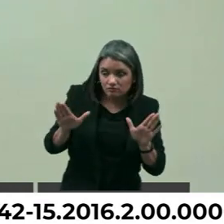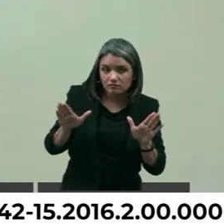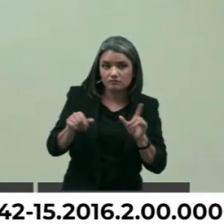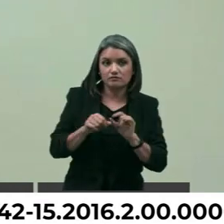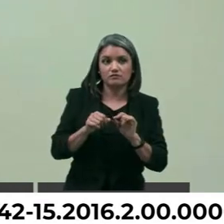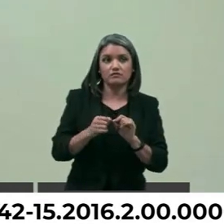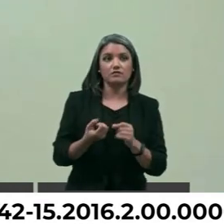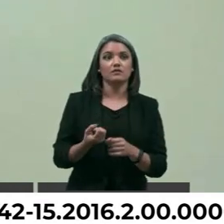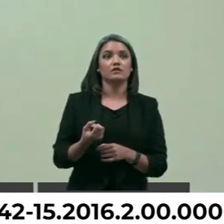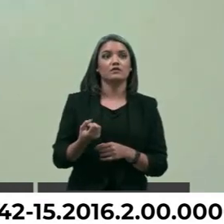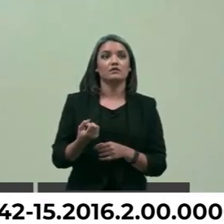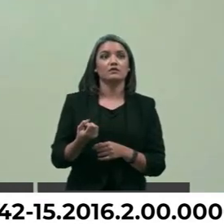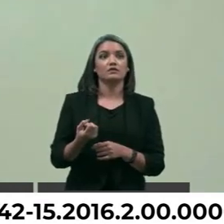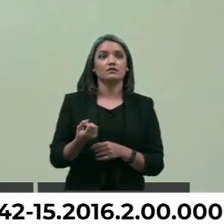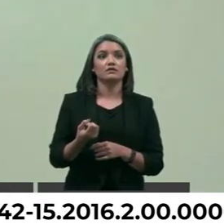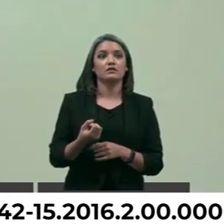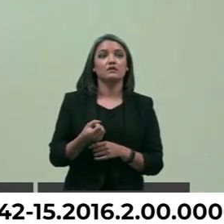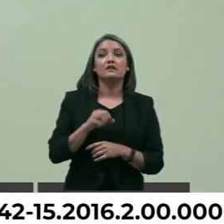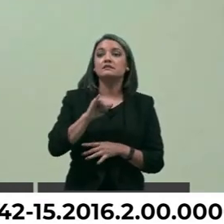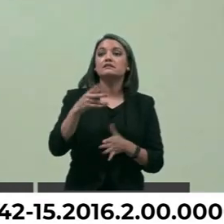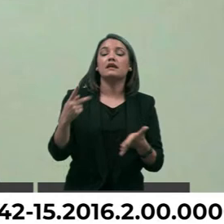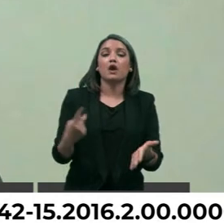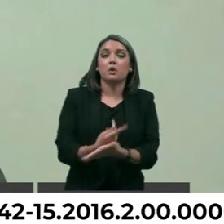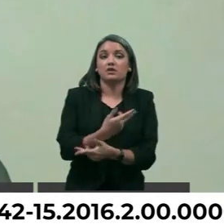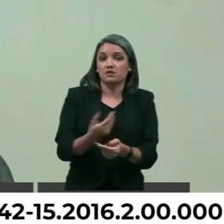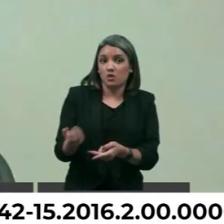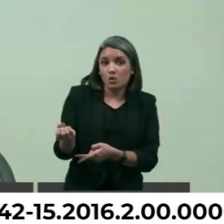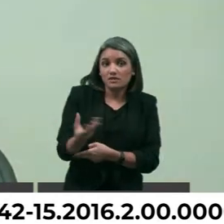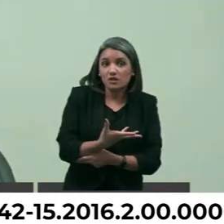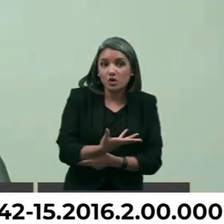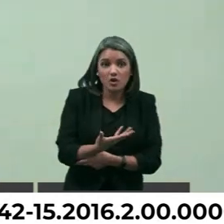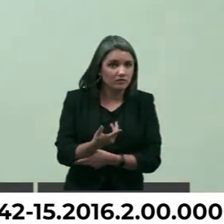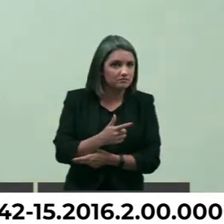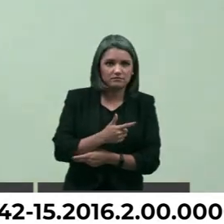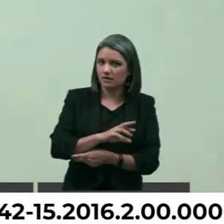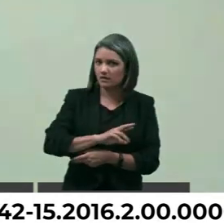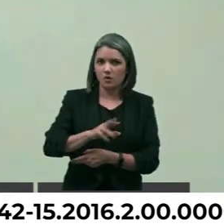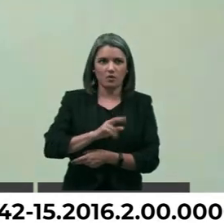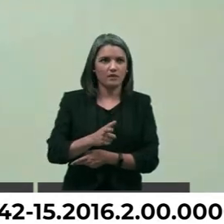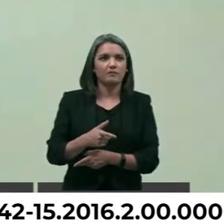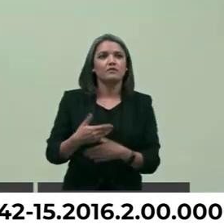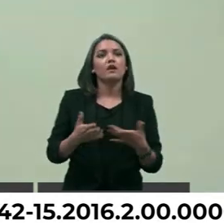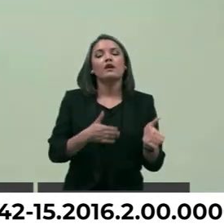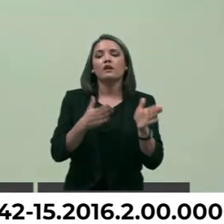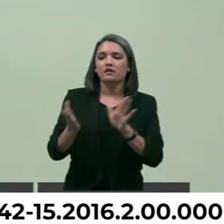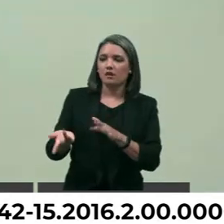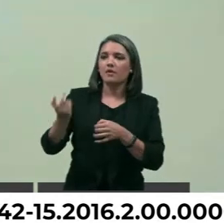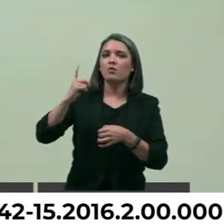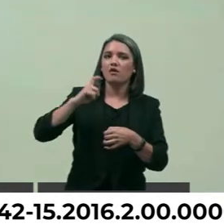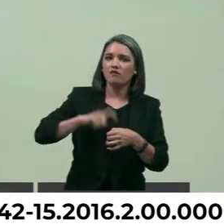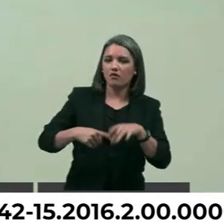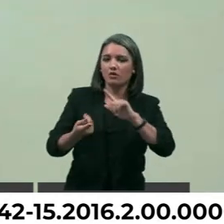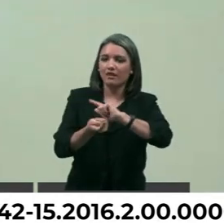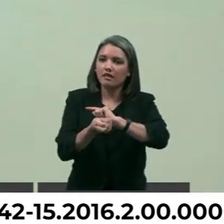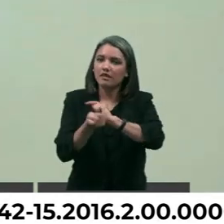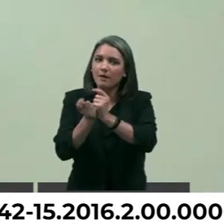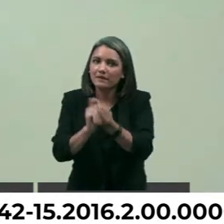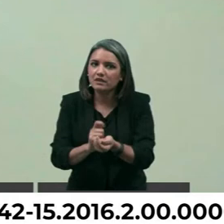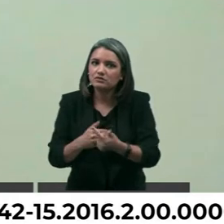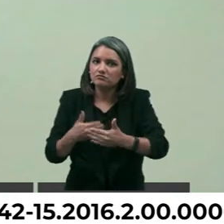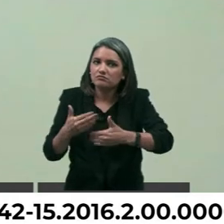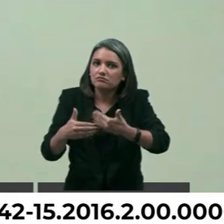da superveniência de fatos novos, que não é o caso, e o retorno imediato, gradual e adaptativo. Então, nós